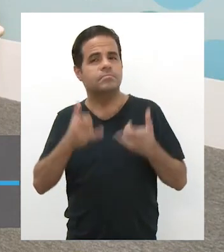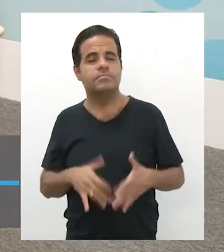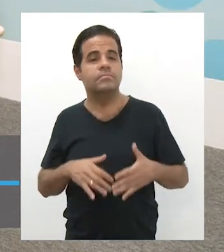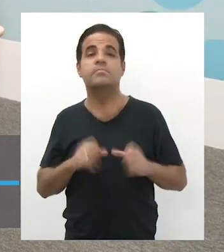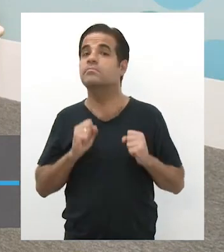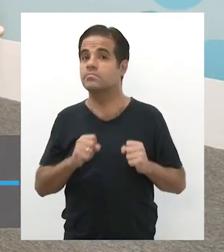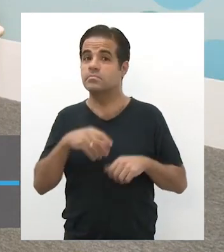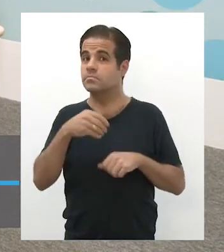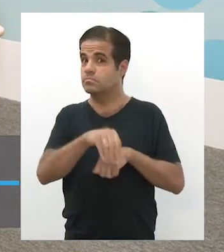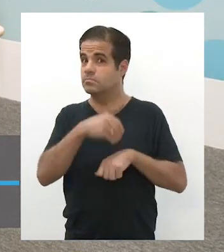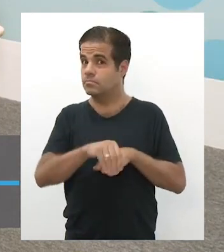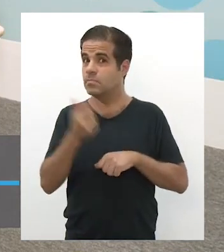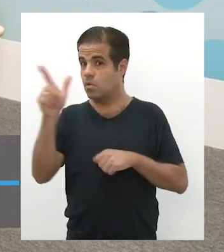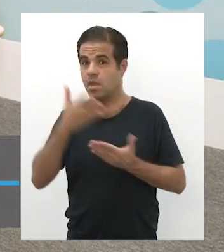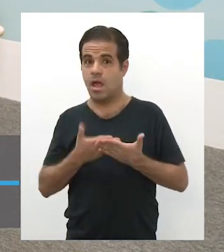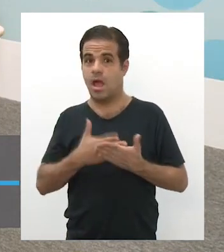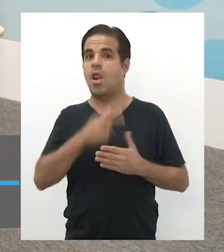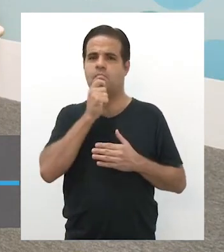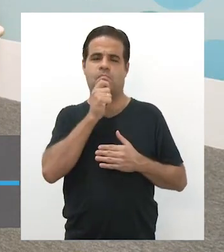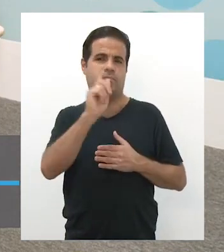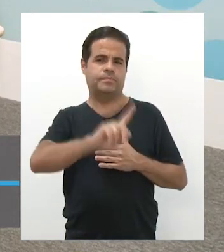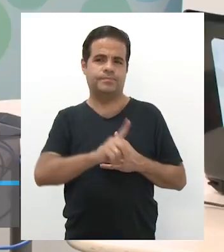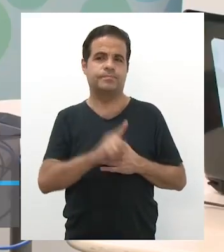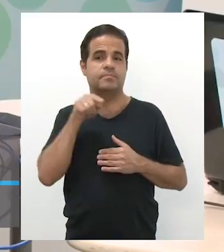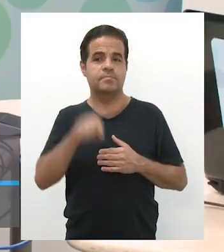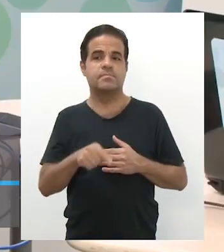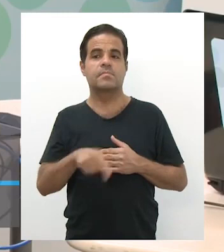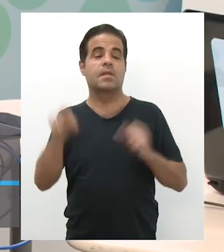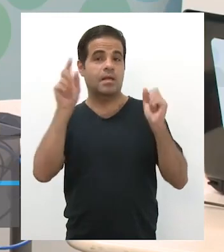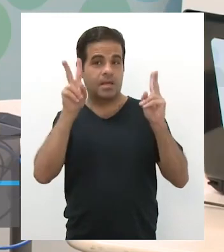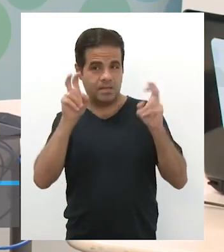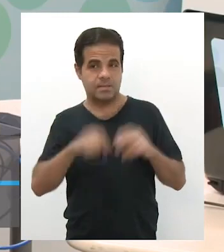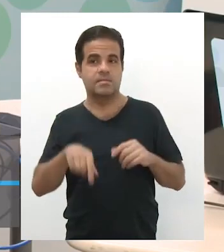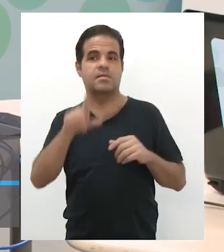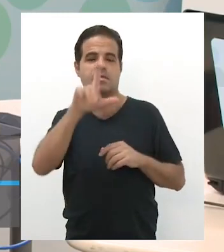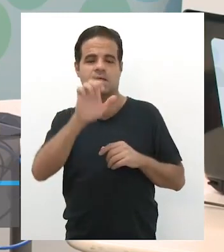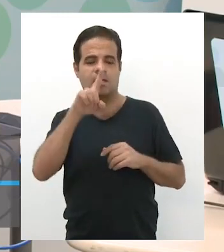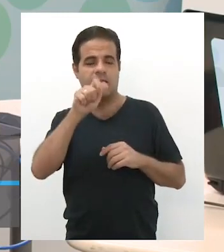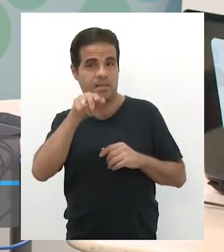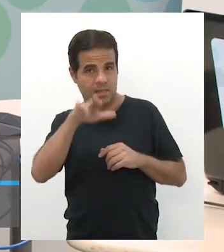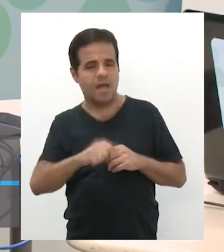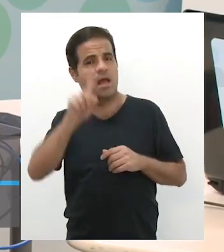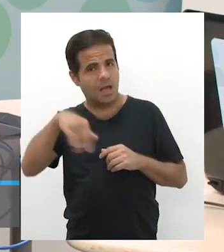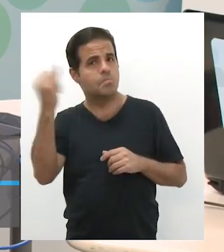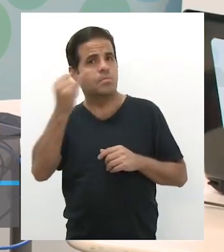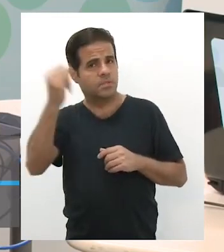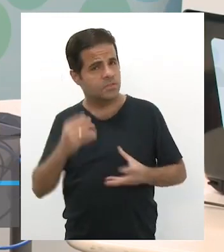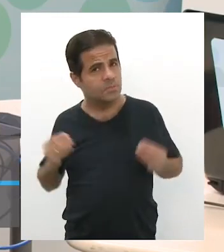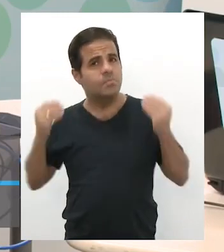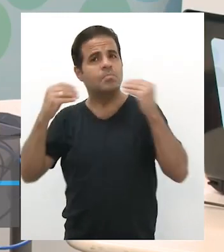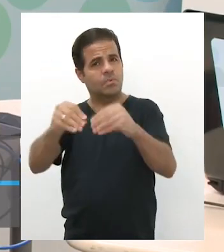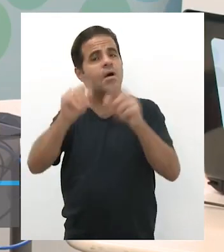dar muito spoiler da próxima aula, obviamente, essa versão lendária, é muito importante a gente colocar assim,